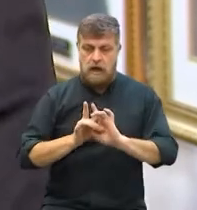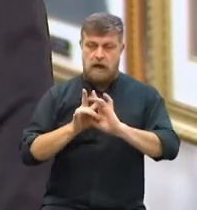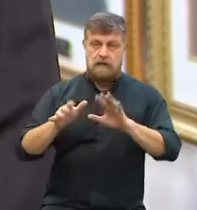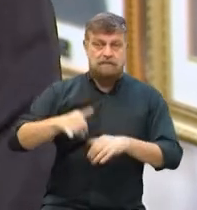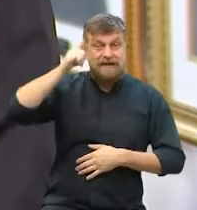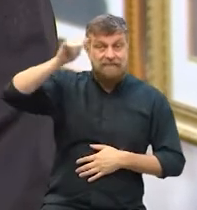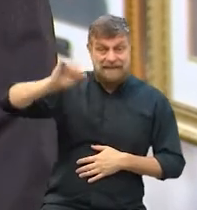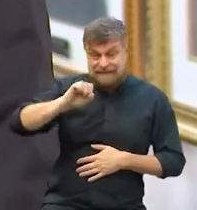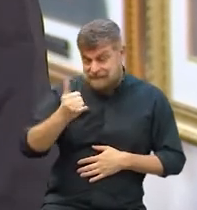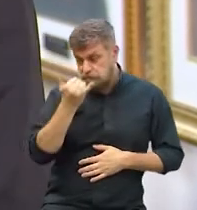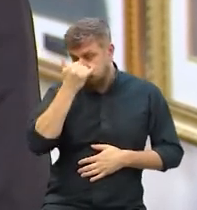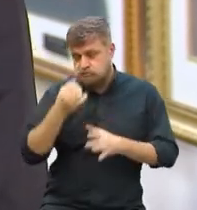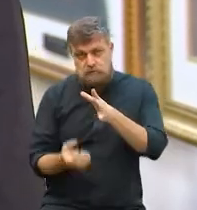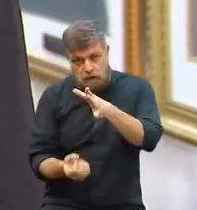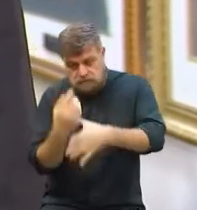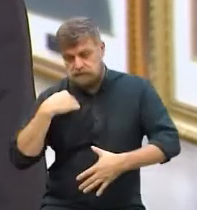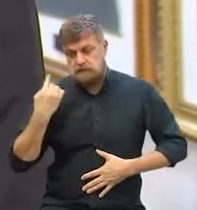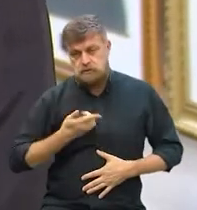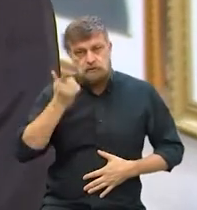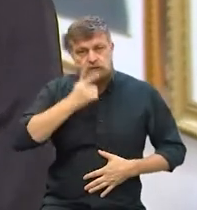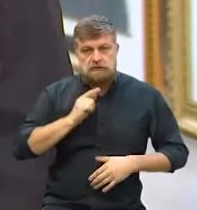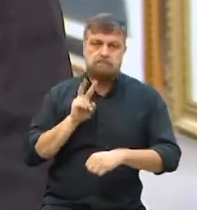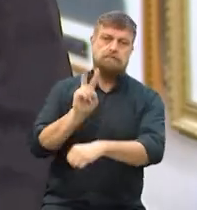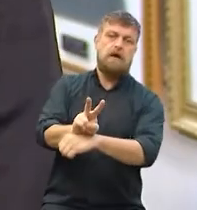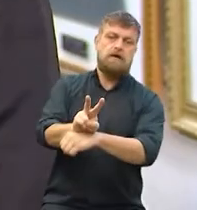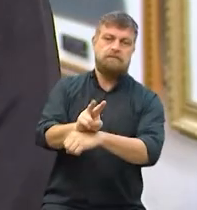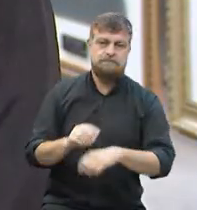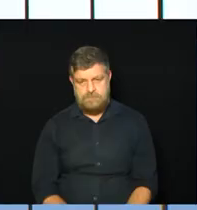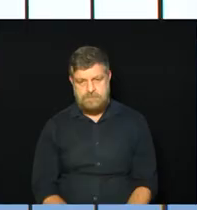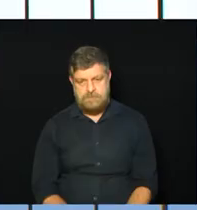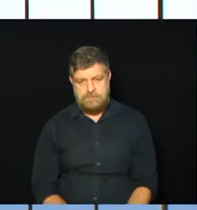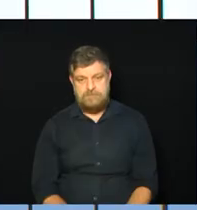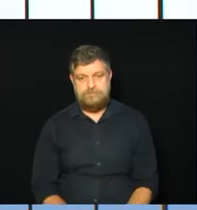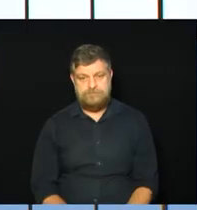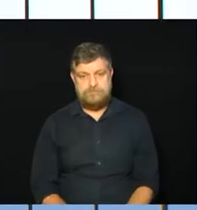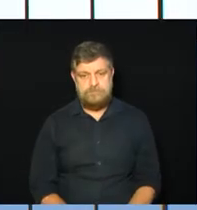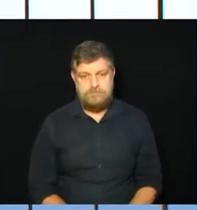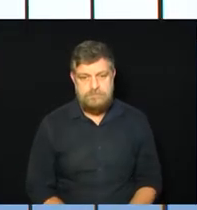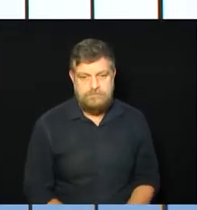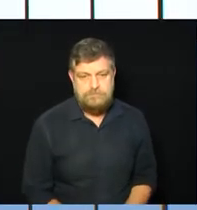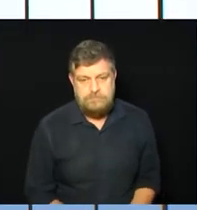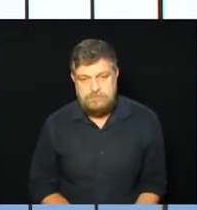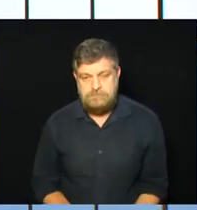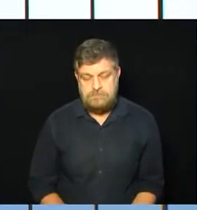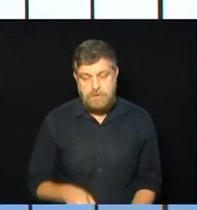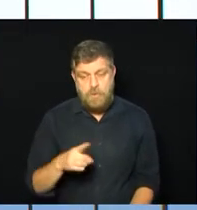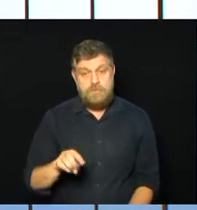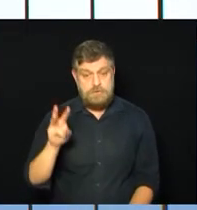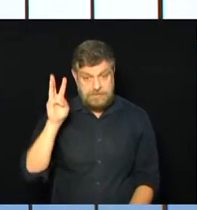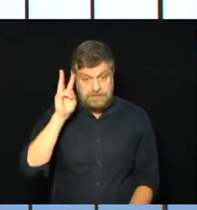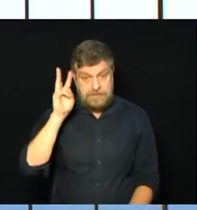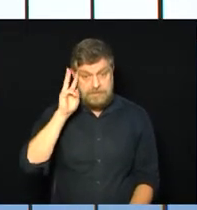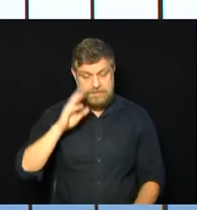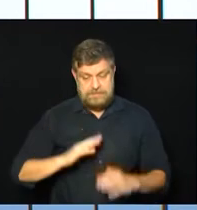possa estar livre disso, mas se por acaso algo acontecer, que a gente esteja preparado. E na última terça-feira, a